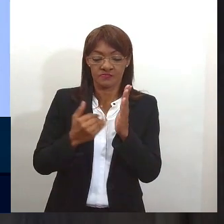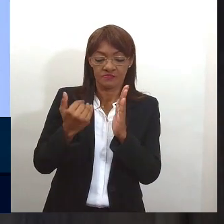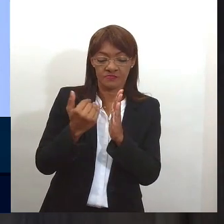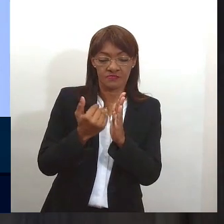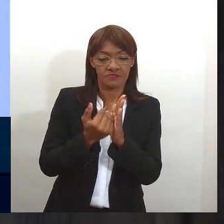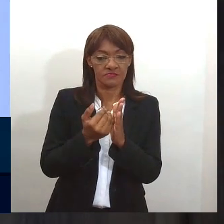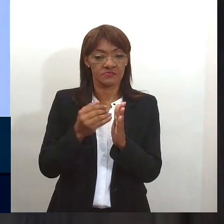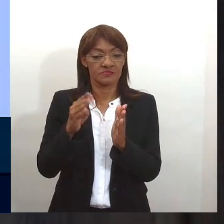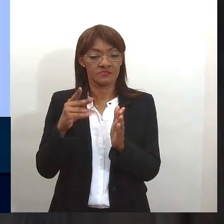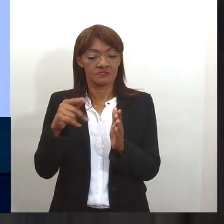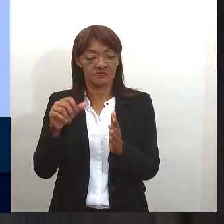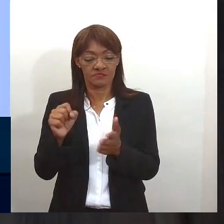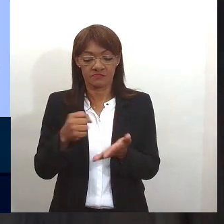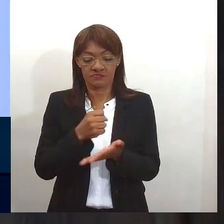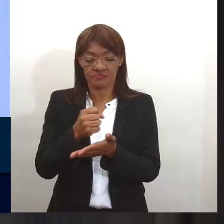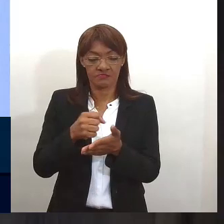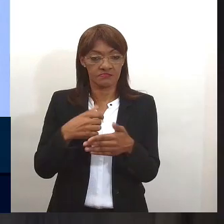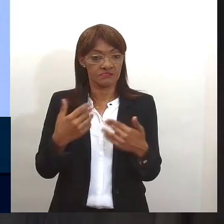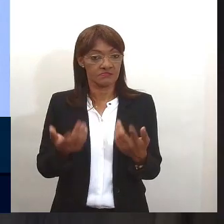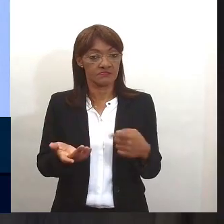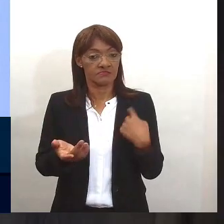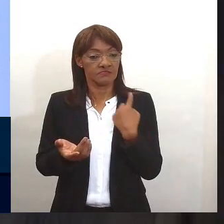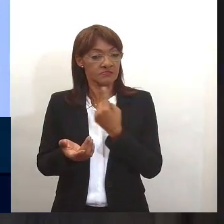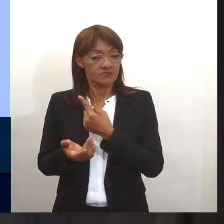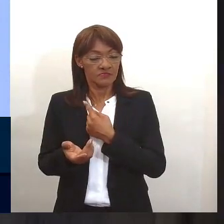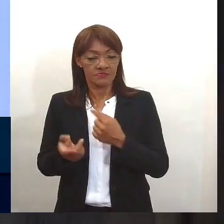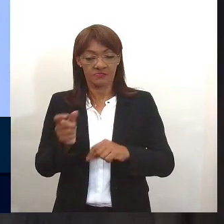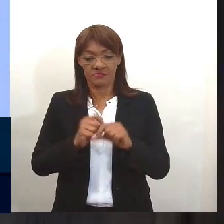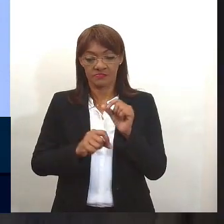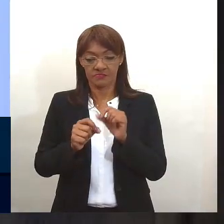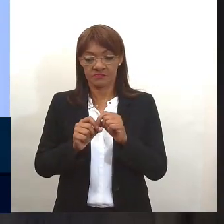um pouquinho maior nos limites de pessoal.